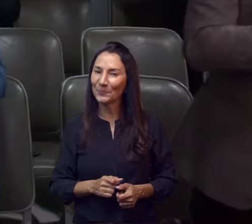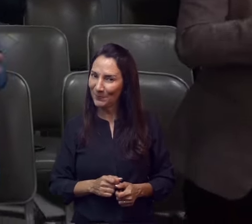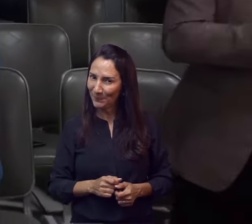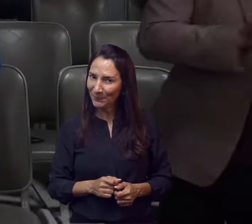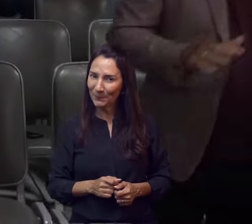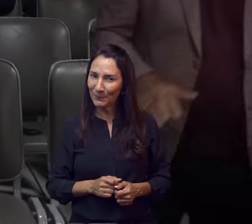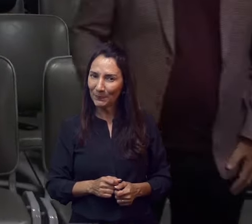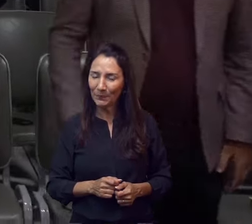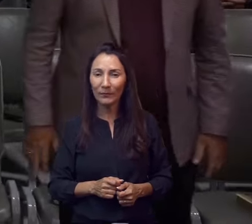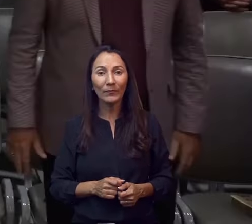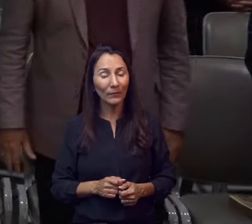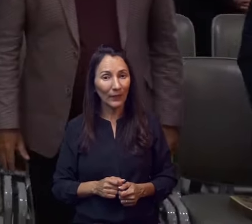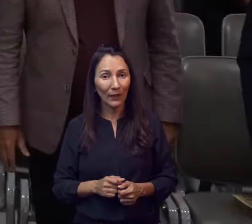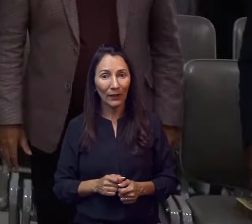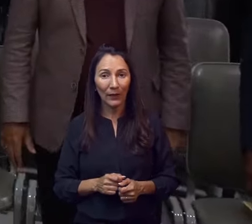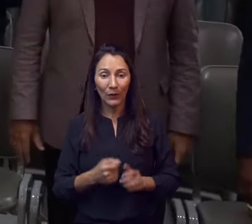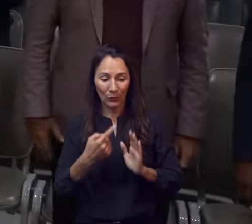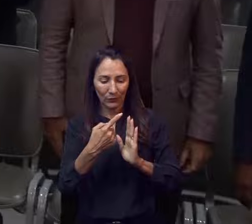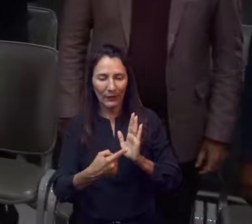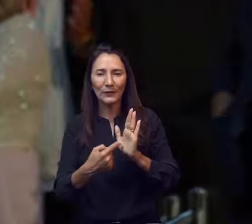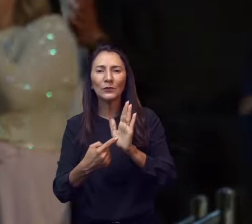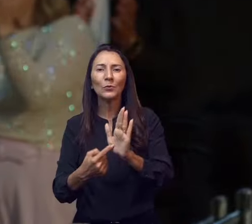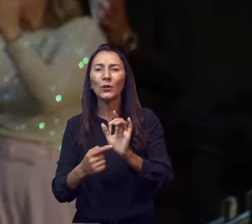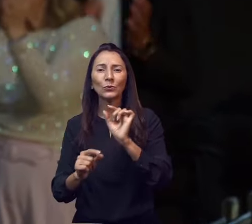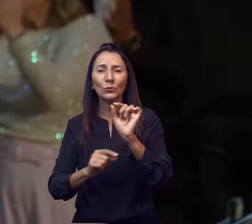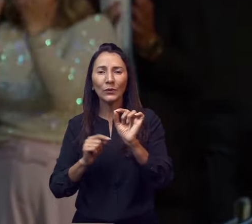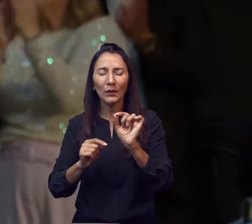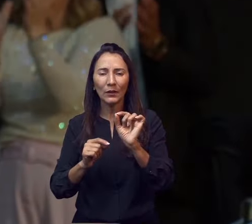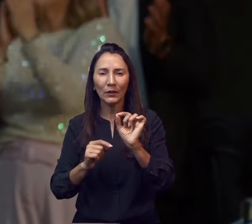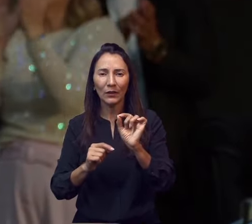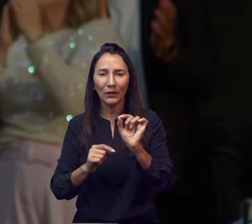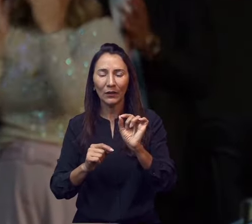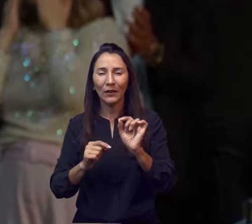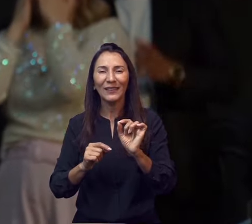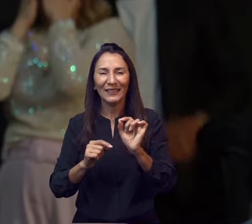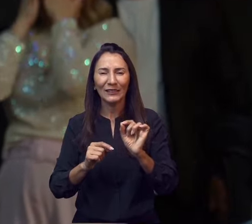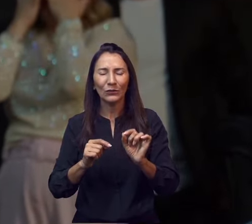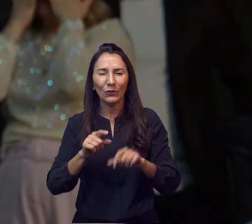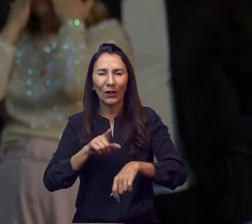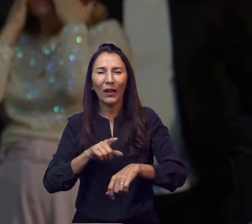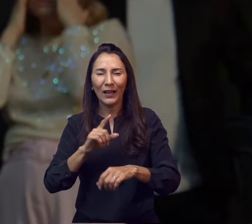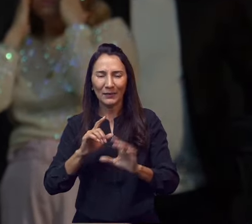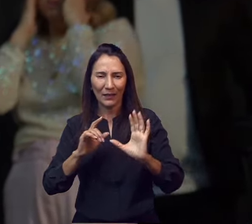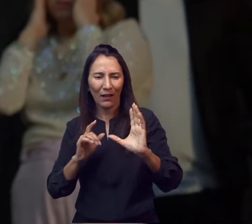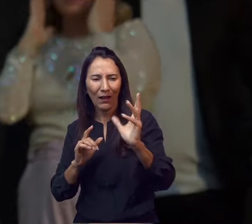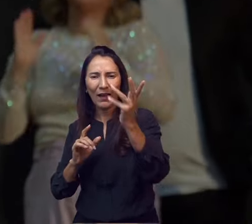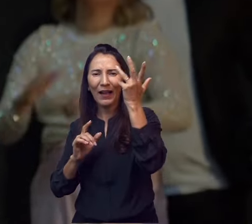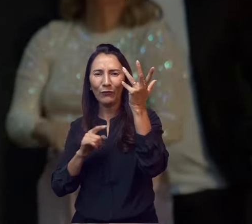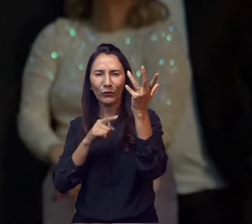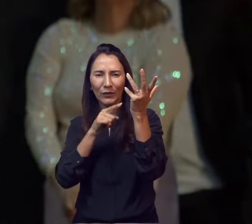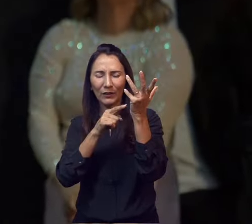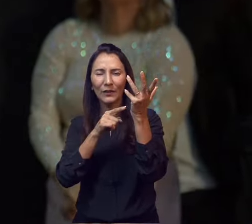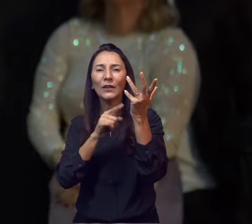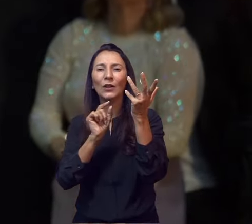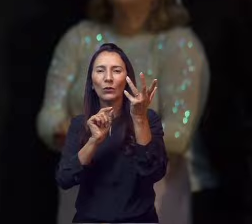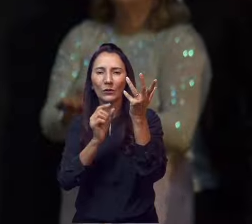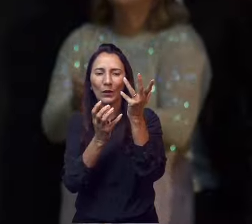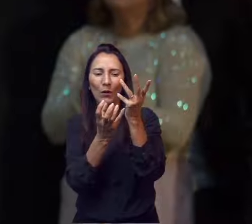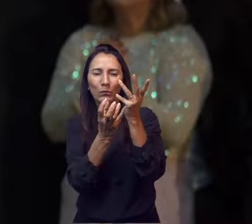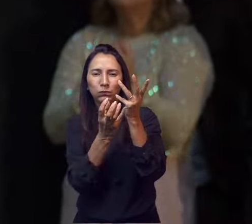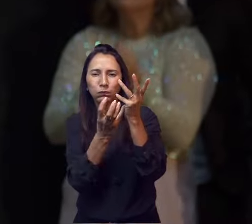na velhice darão frutos como a palmeira não dá fruto um por um é de cacho